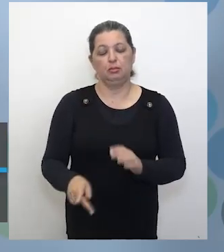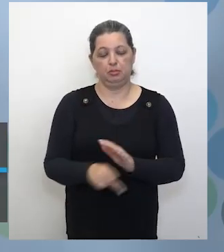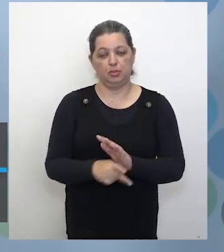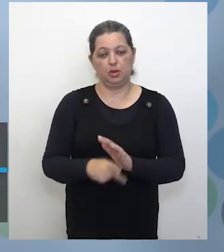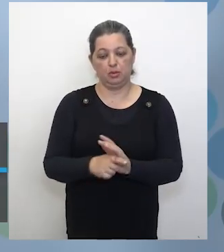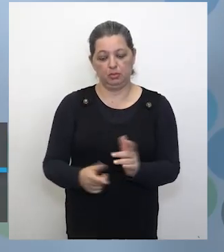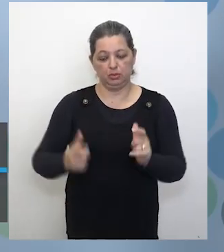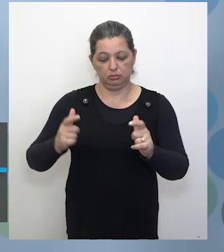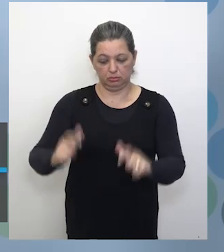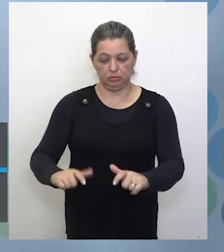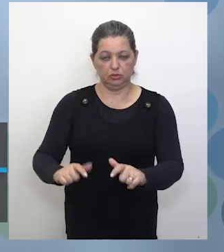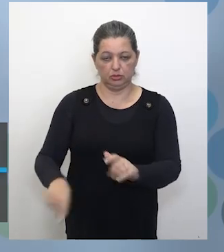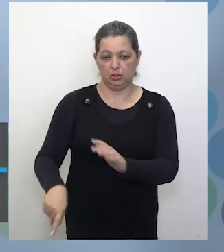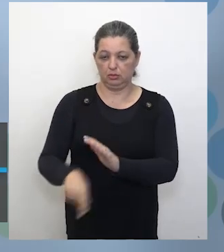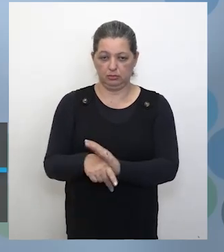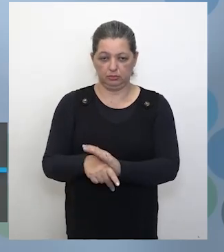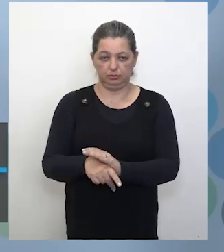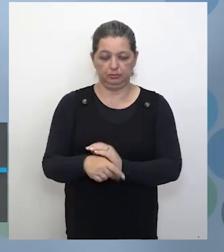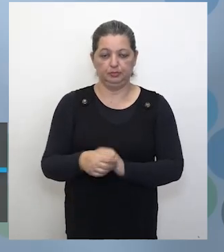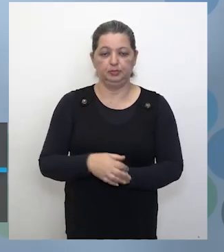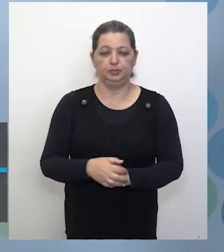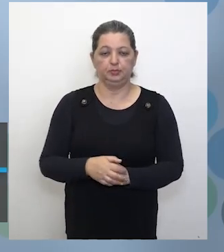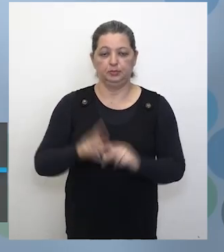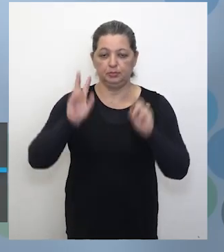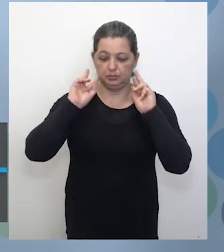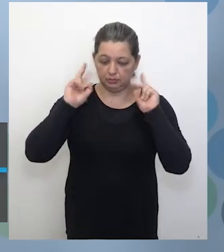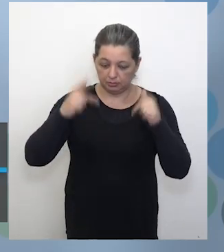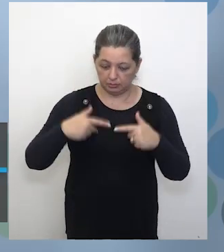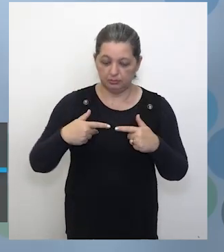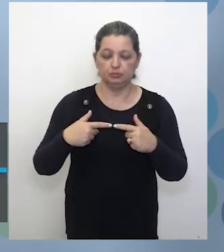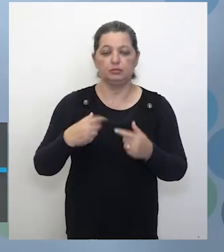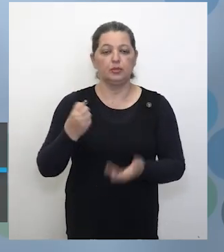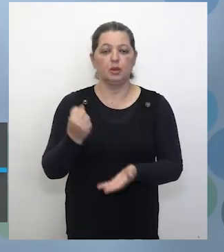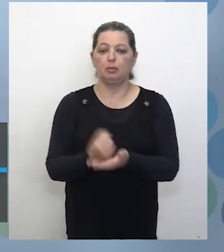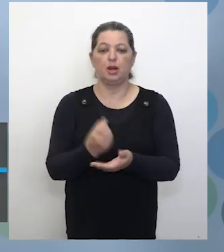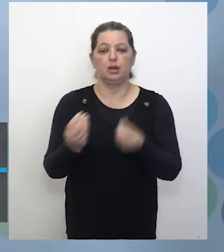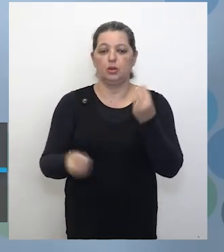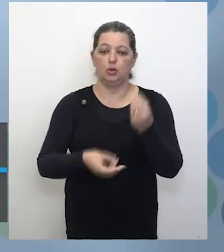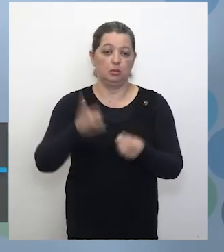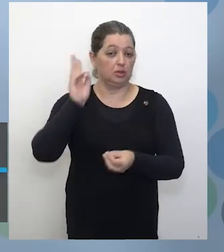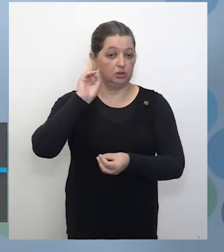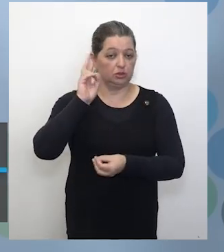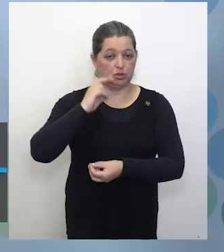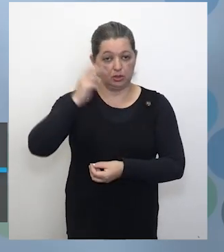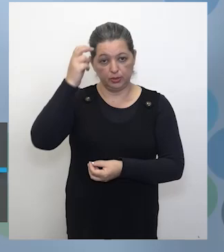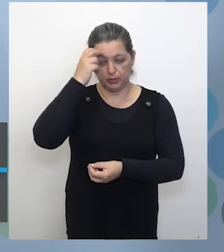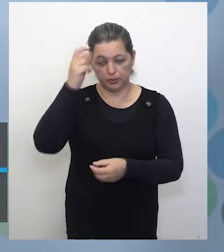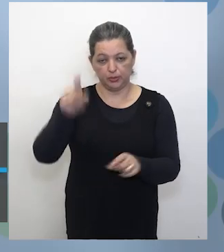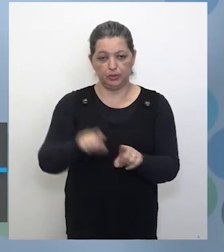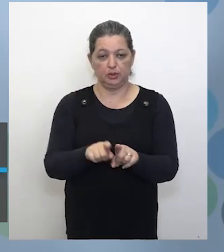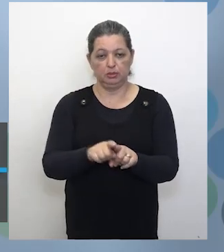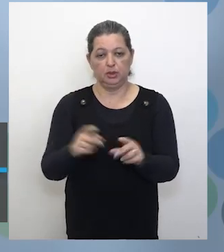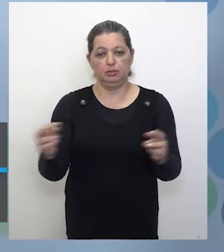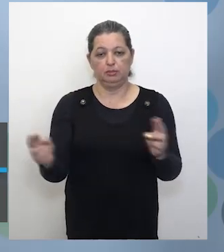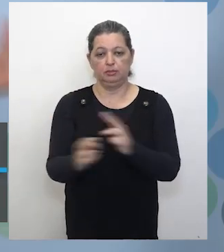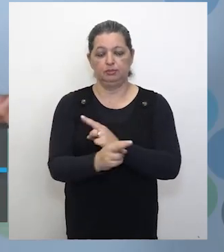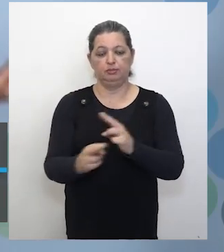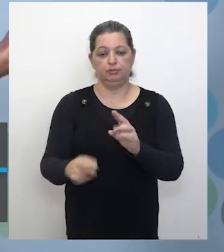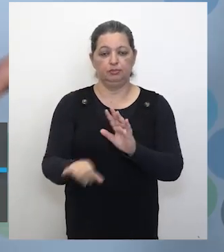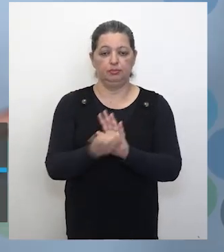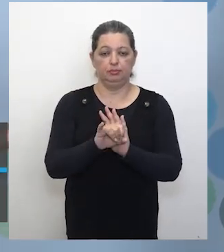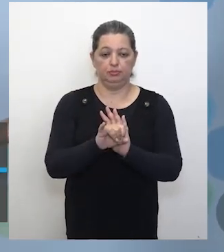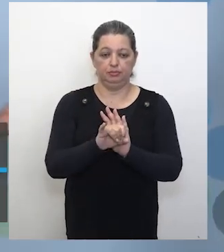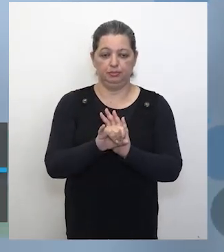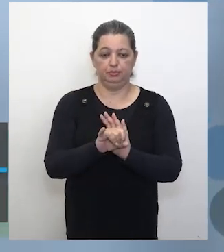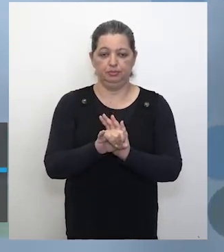Os seres humanos, eles demarcam isso a partir da sua história, a partir da sua cultura e também das relações identitárias